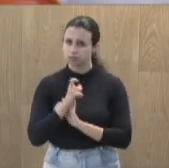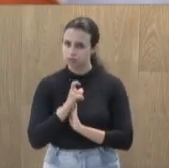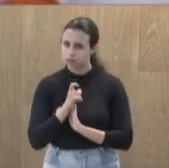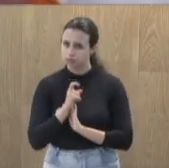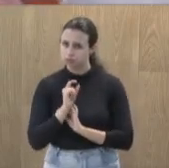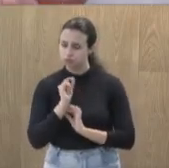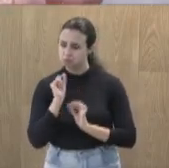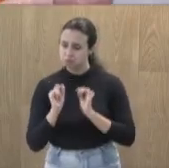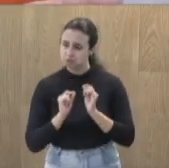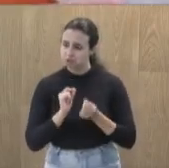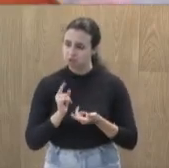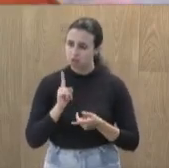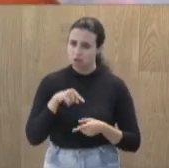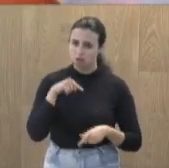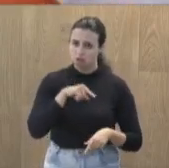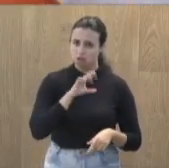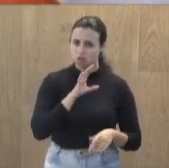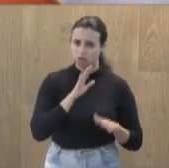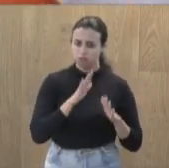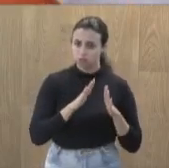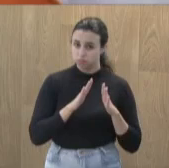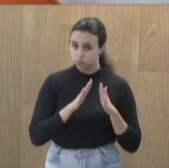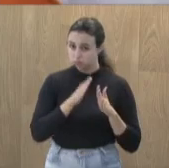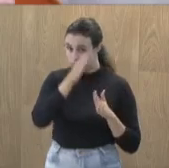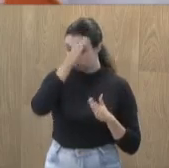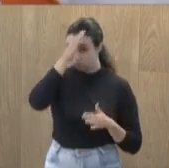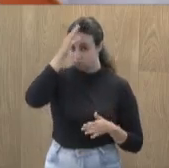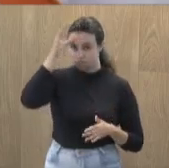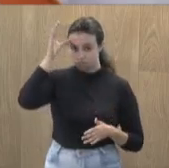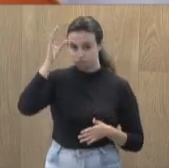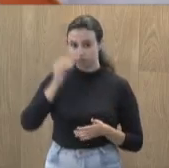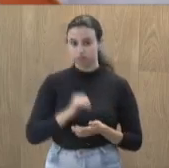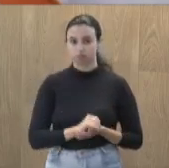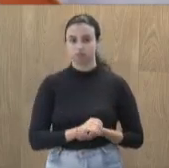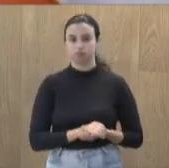essa casa? O que está virando essa casa?